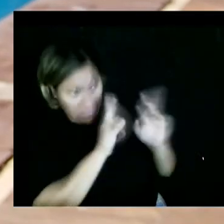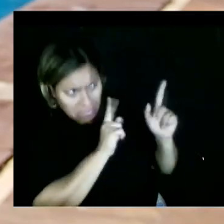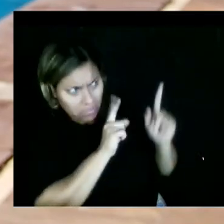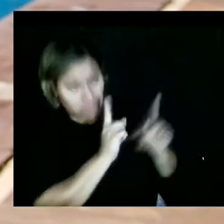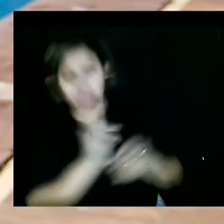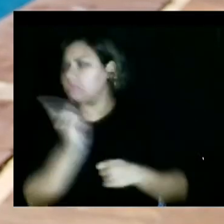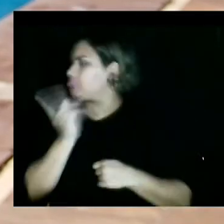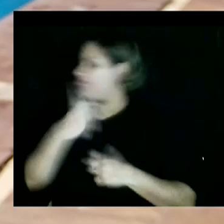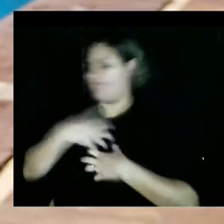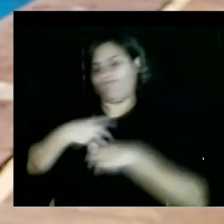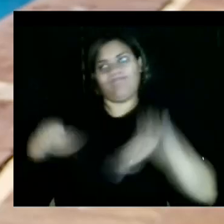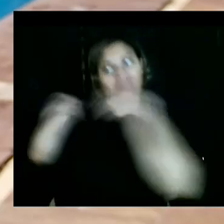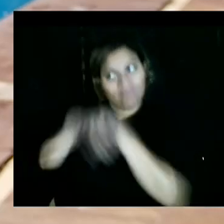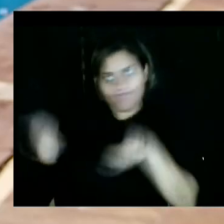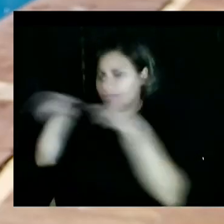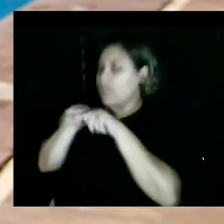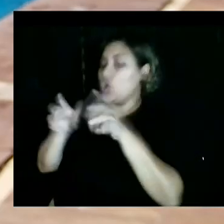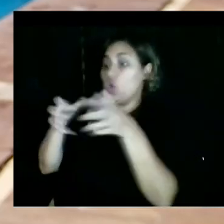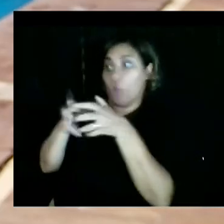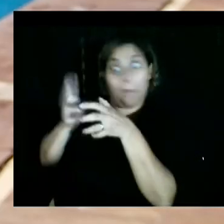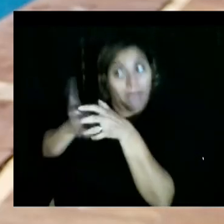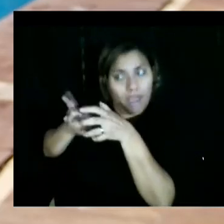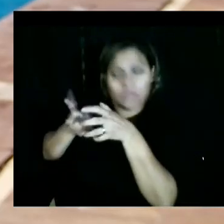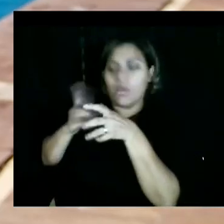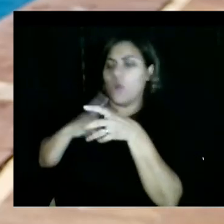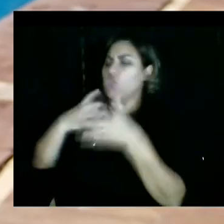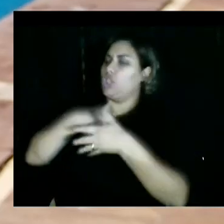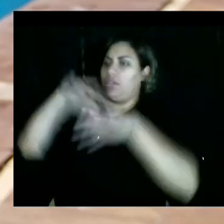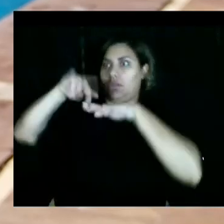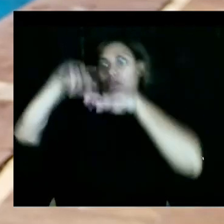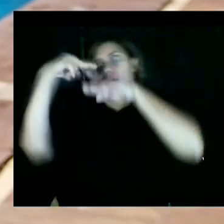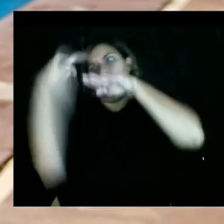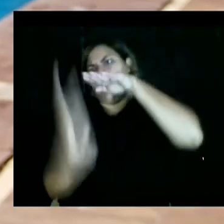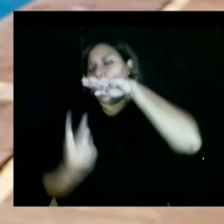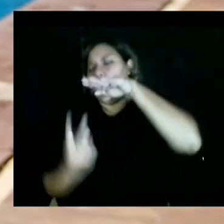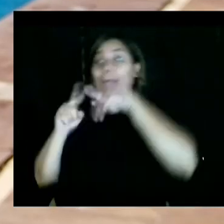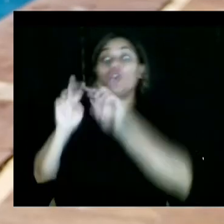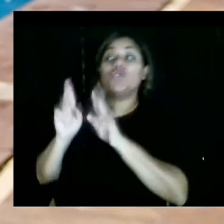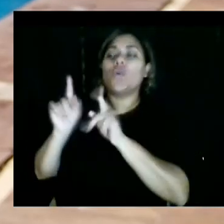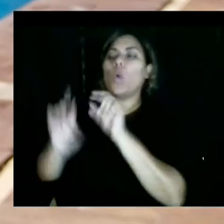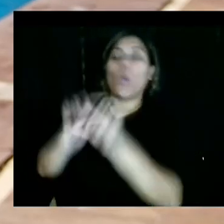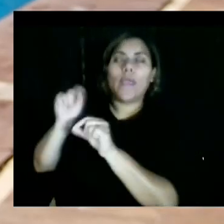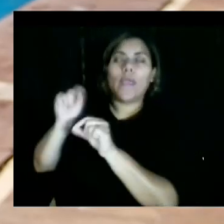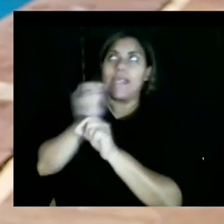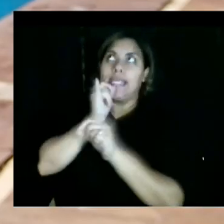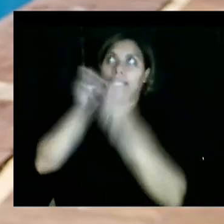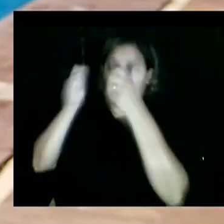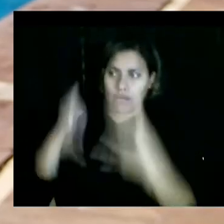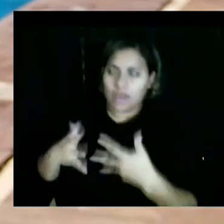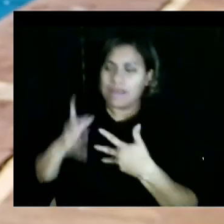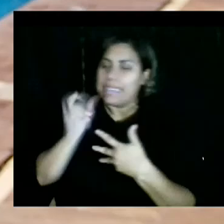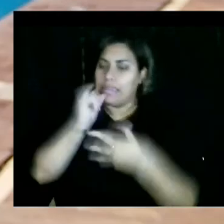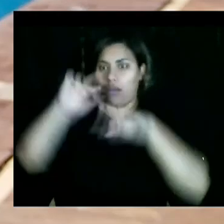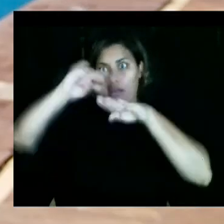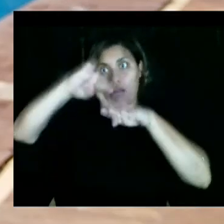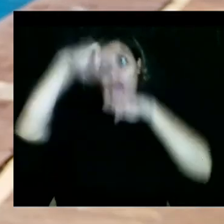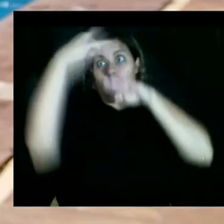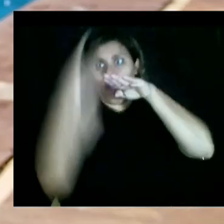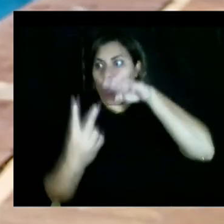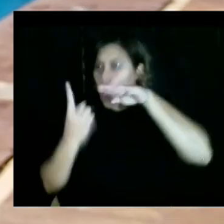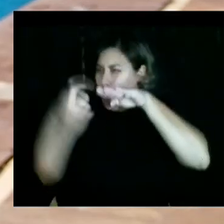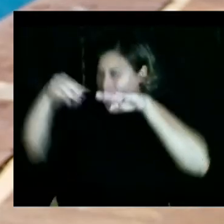mesmos saltos. A única coisa que o diferencial é que, por exemplo, um determinado salto de 1 metro requer muito